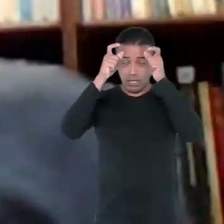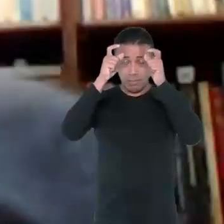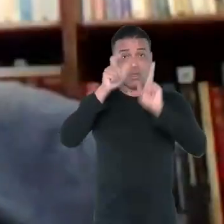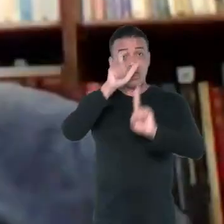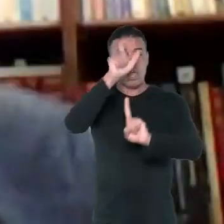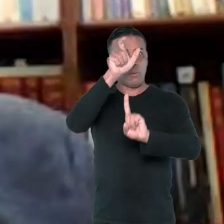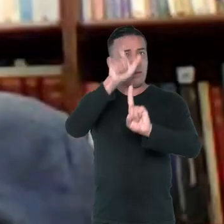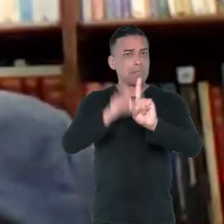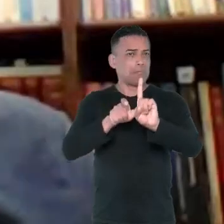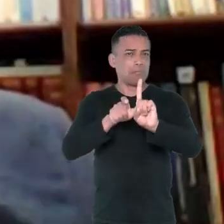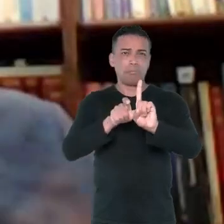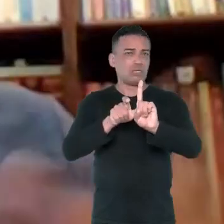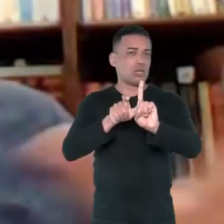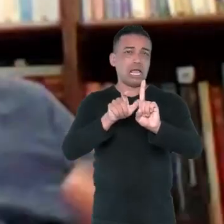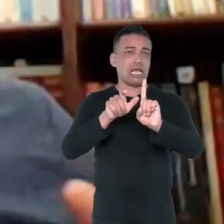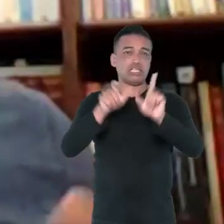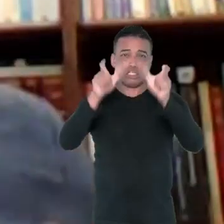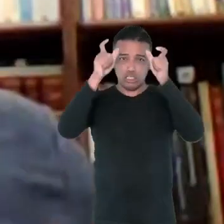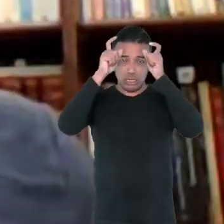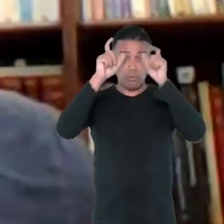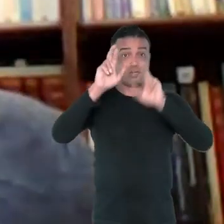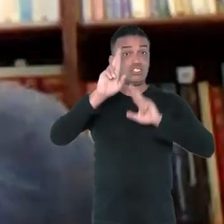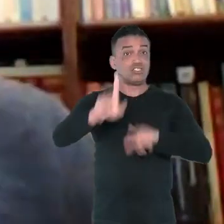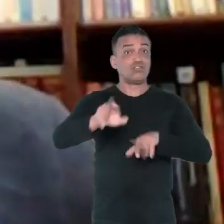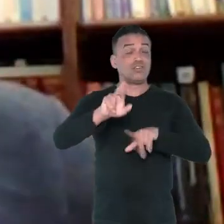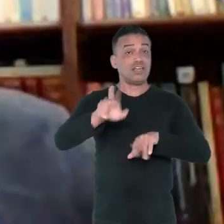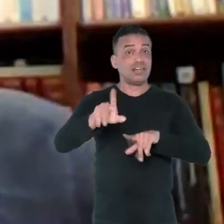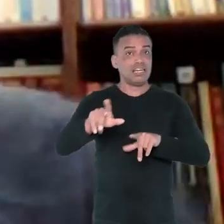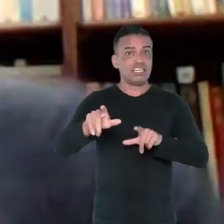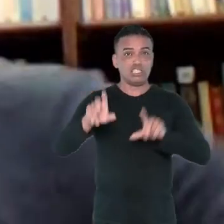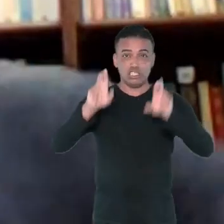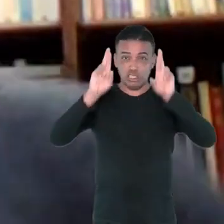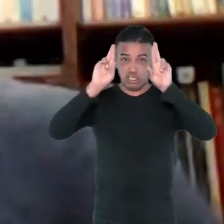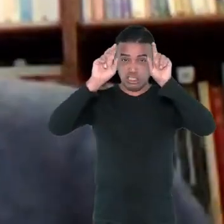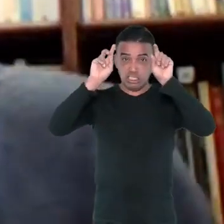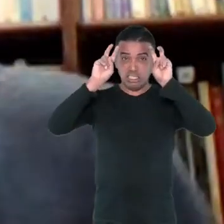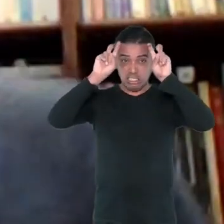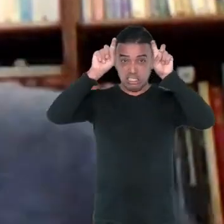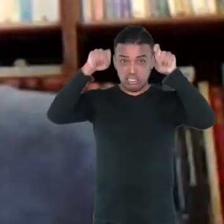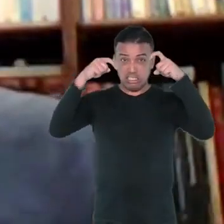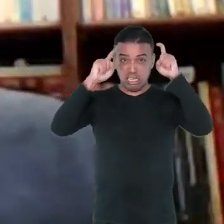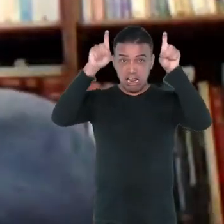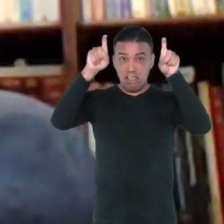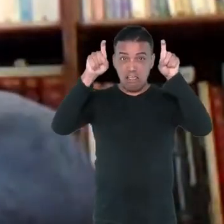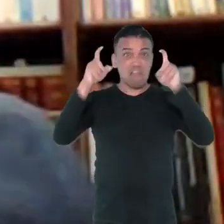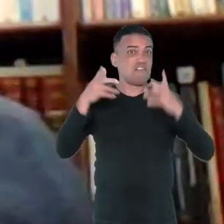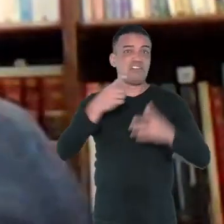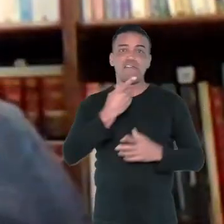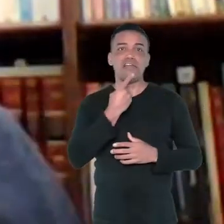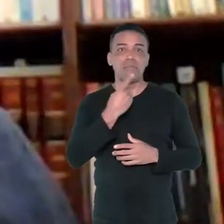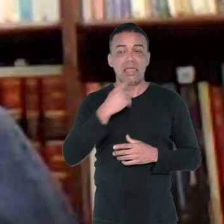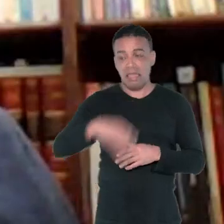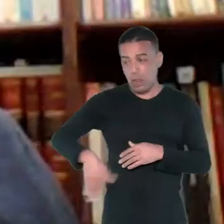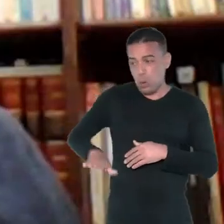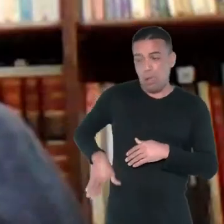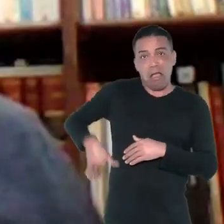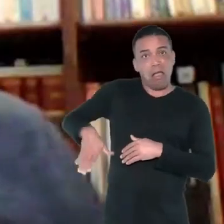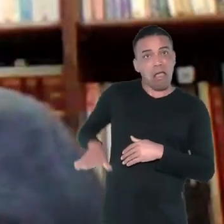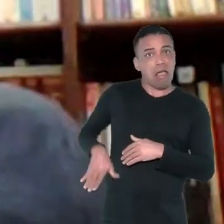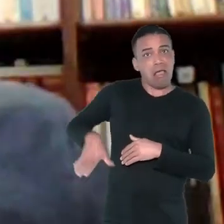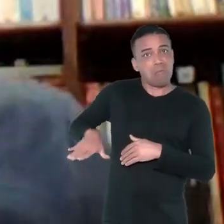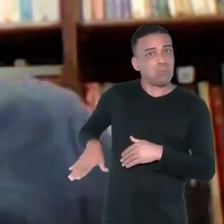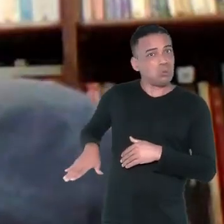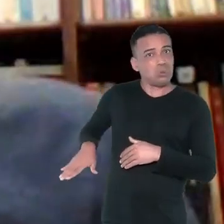figura diabólica diferente daquela de chifre, vermelha, de rabo. Ele é um homem